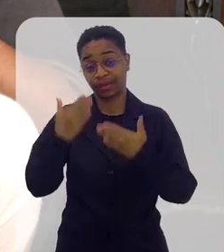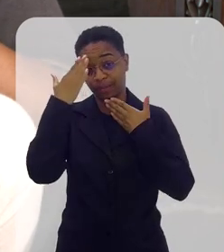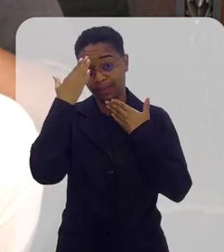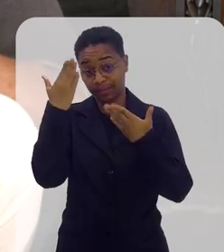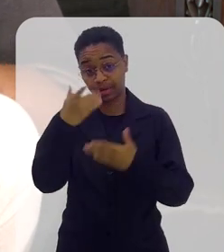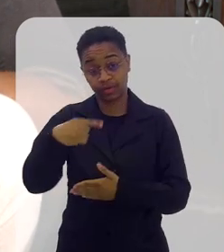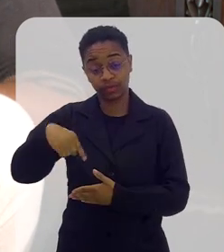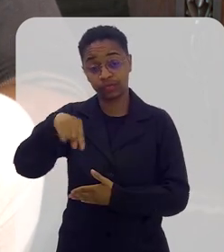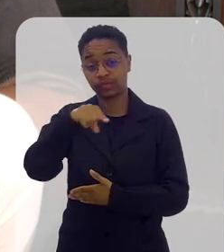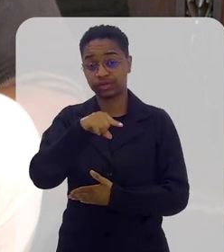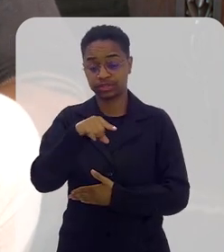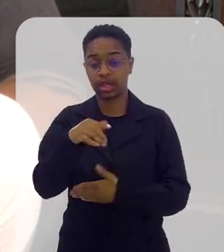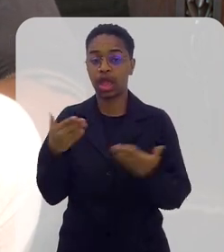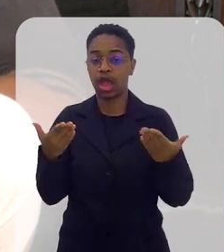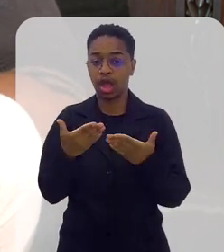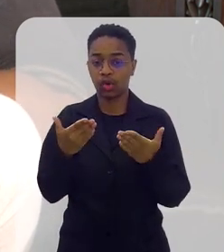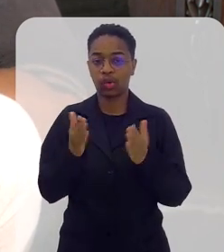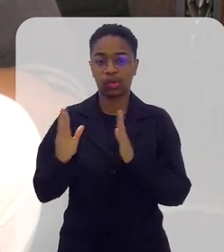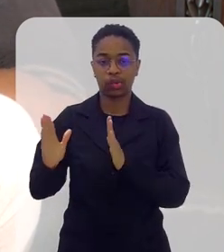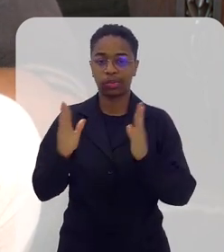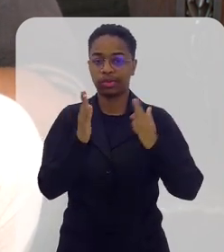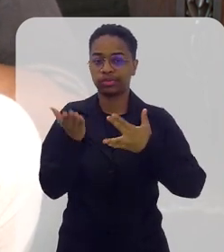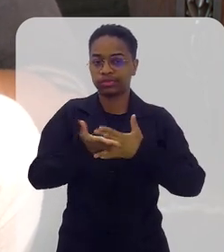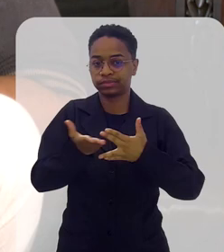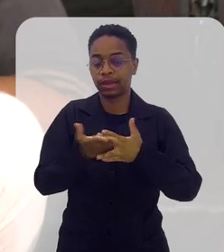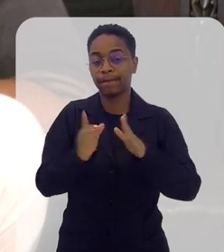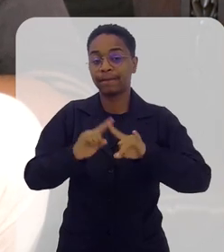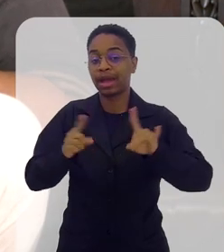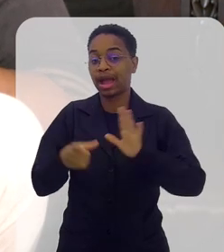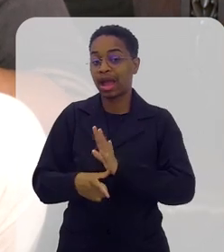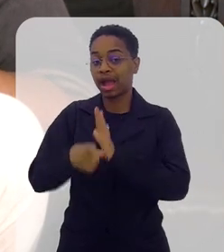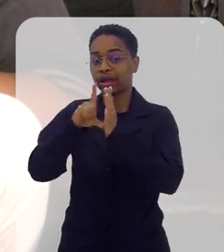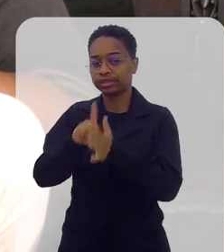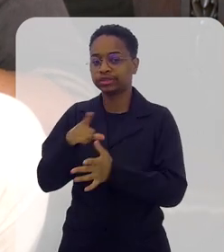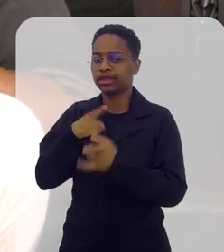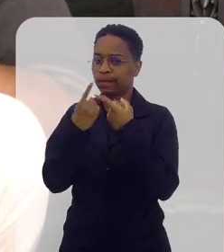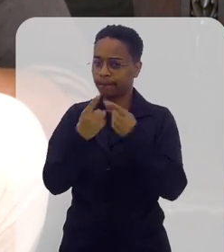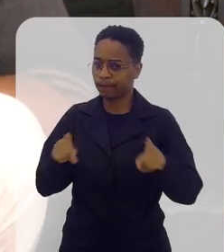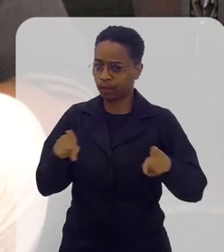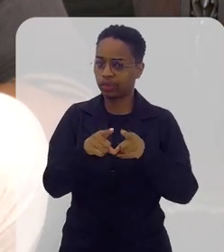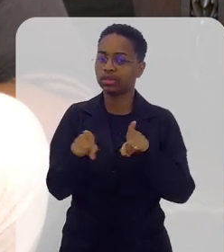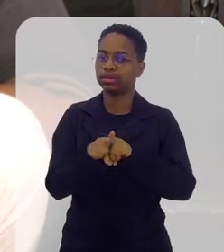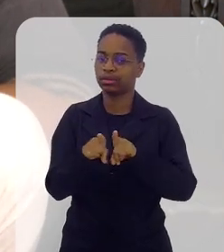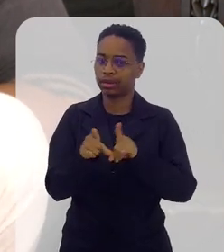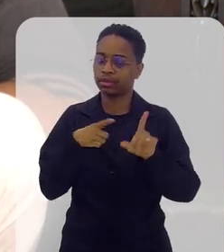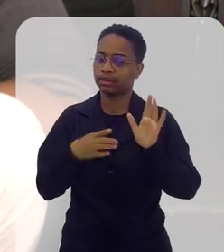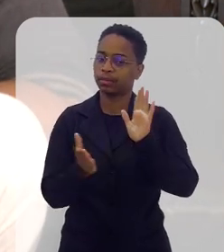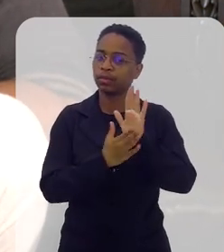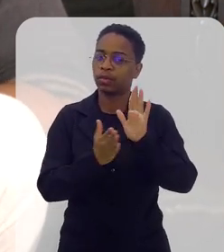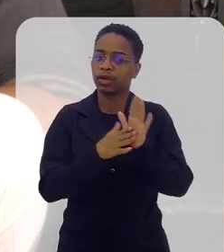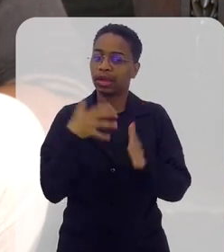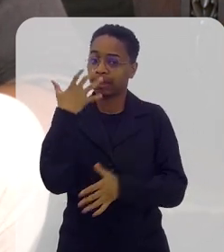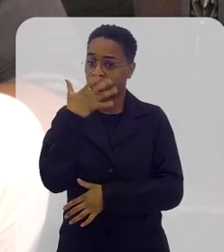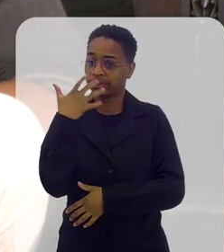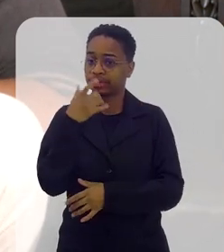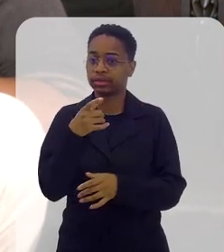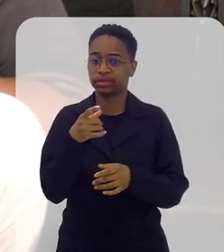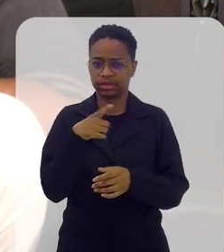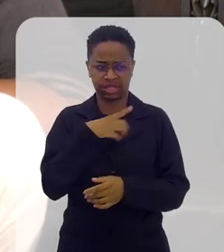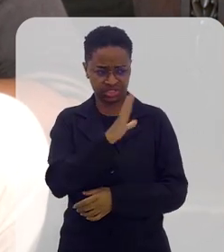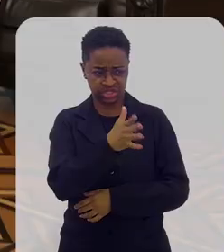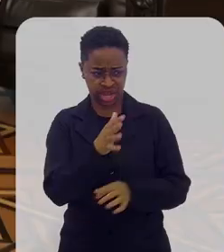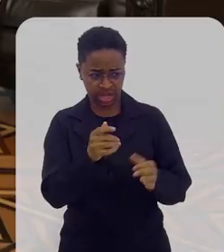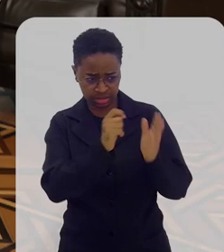pelo seu carinho, vem aí os comerciais, mas antes vamos para os comerciais com a música que você veio aqui, proposta cantar e mandar, né? Você tem música já, Jéssica?